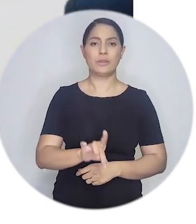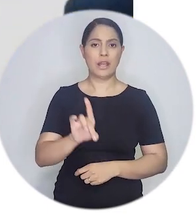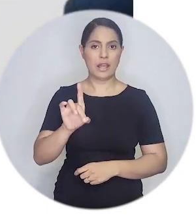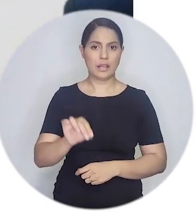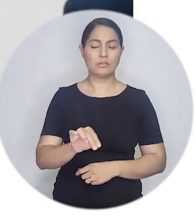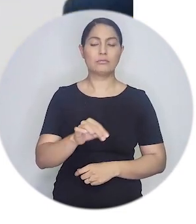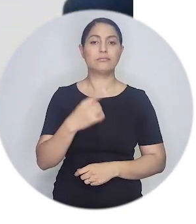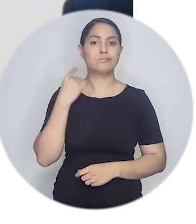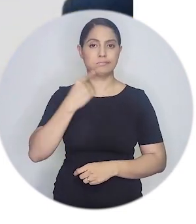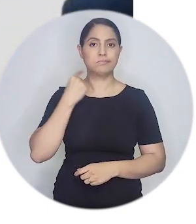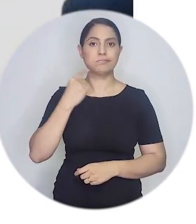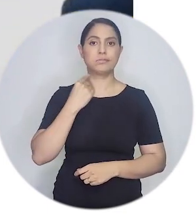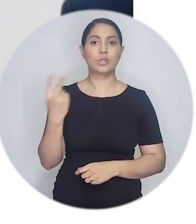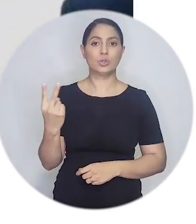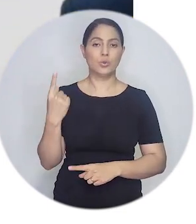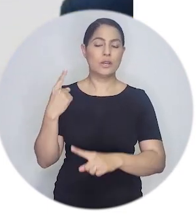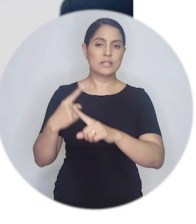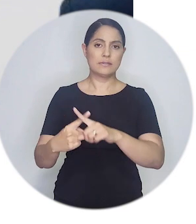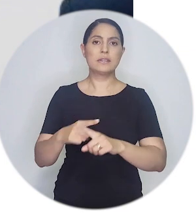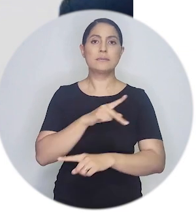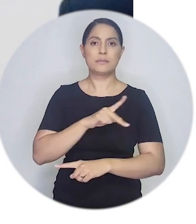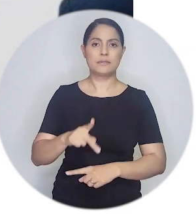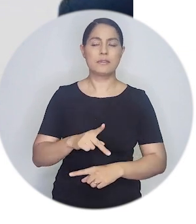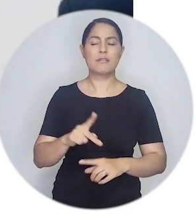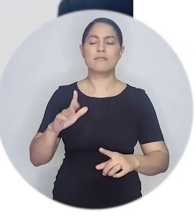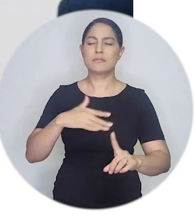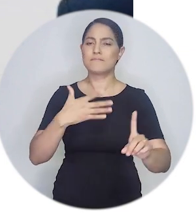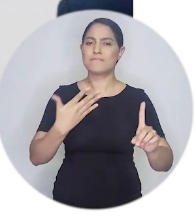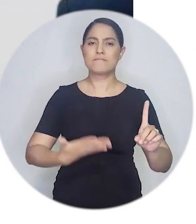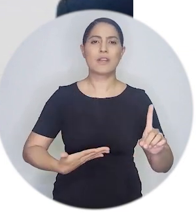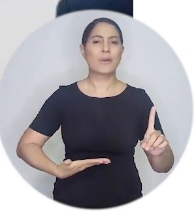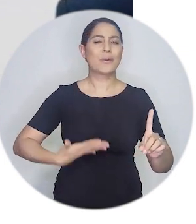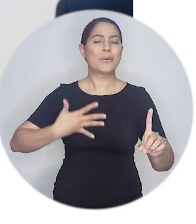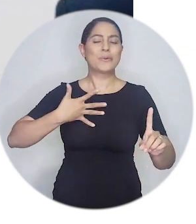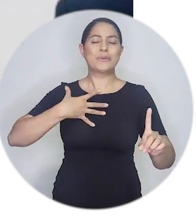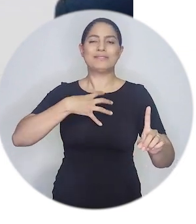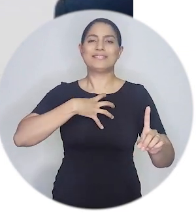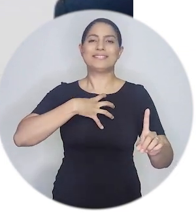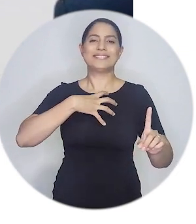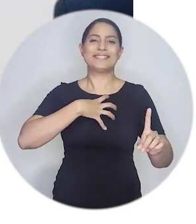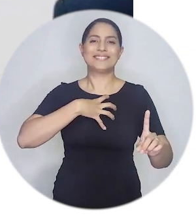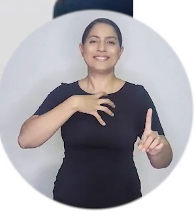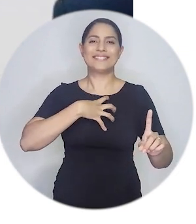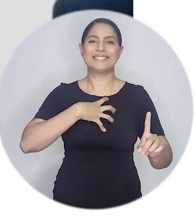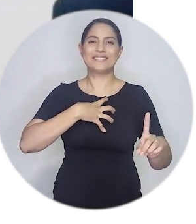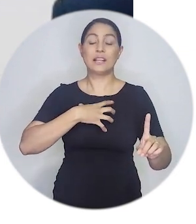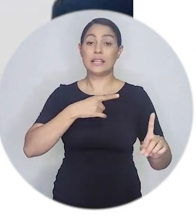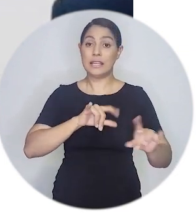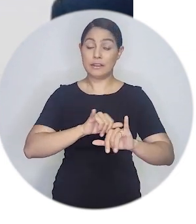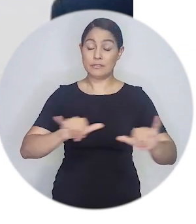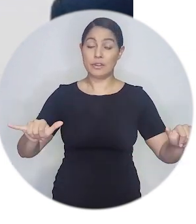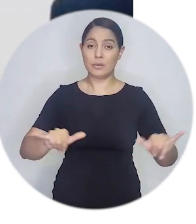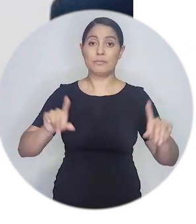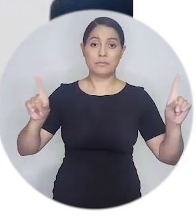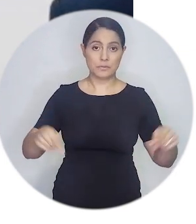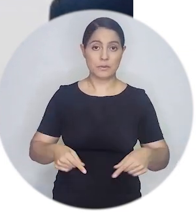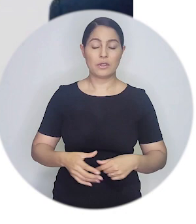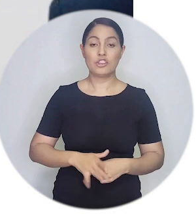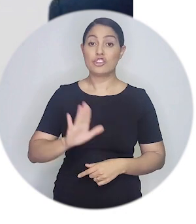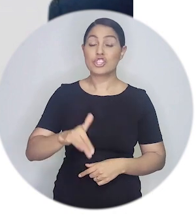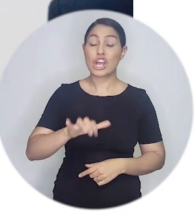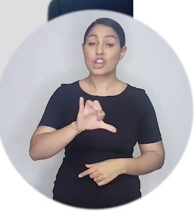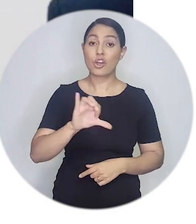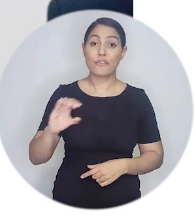da OAB Nacional, Leonardo Campos, advogado que presidiu por 2 vezes a seccional, ressaltou o orgulho de fazer parte dessa